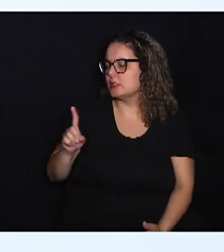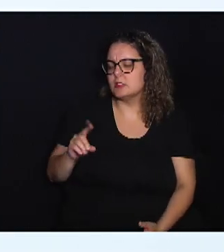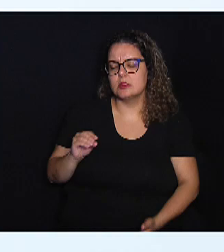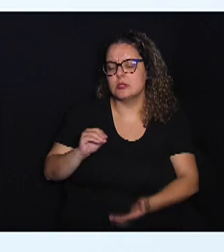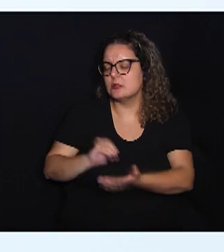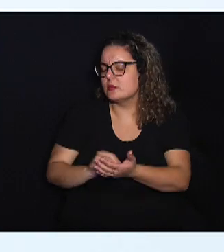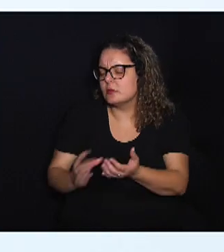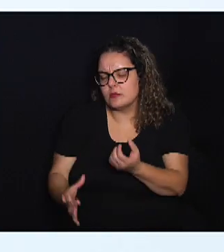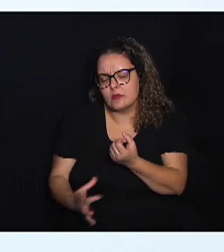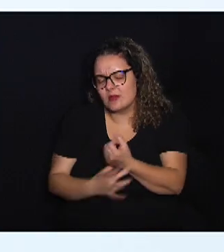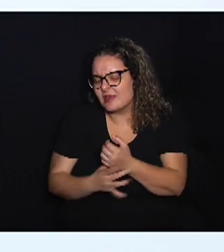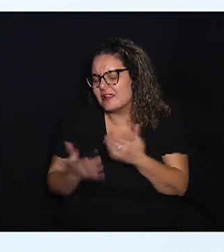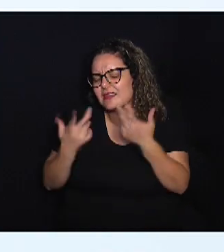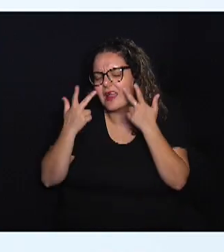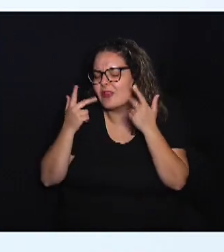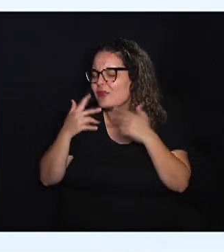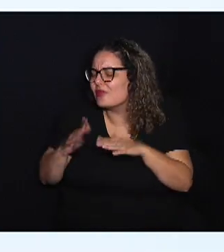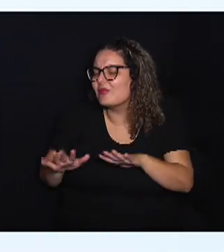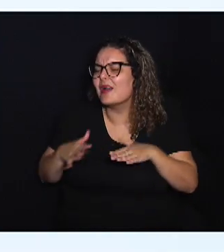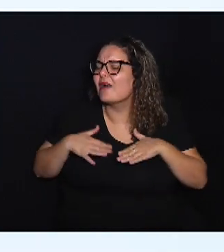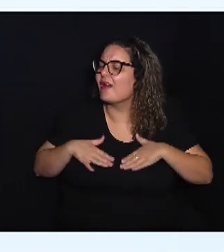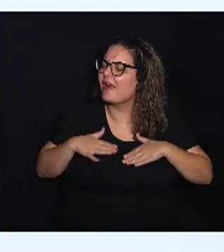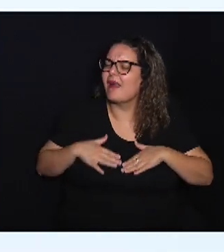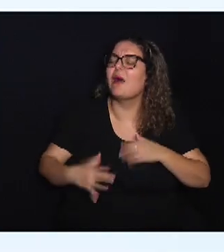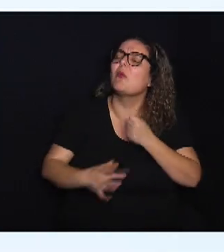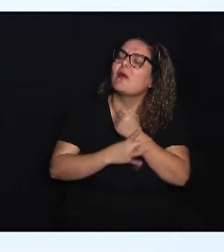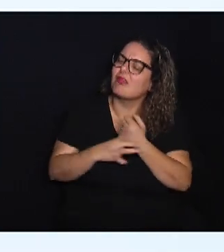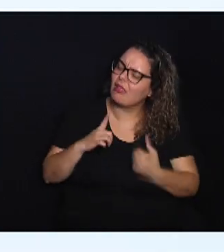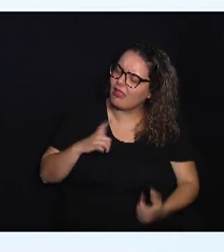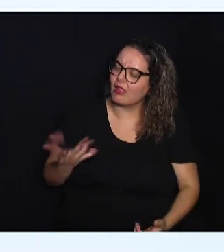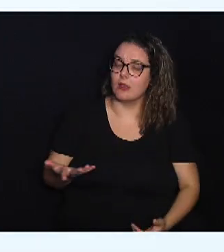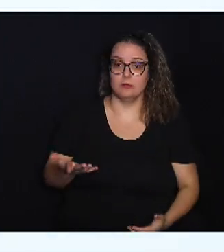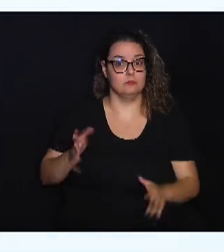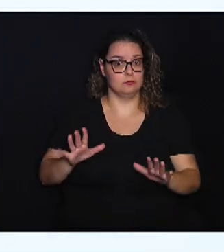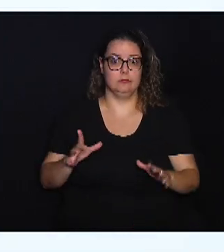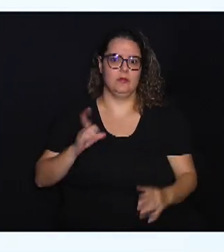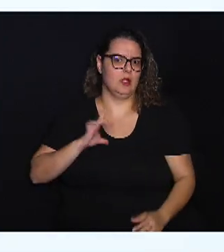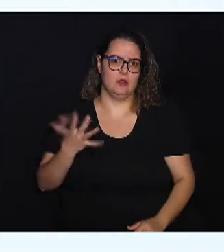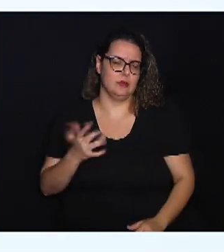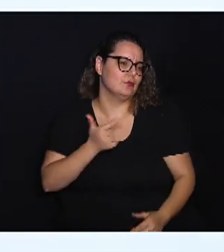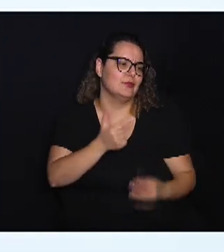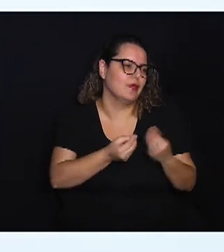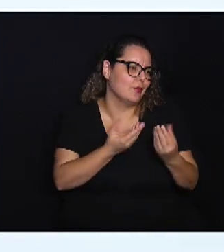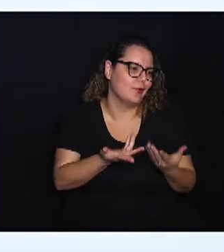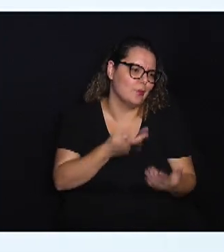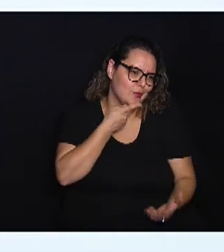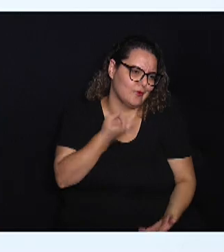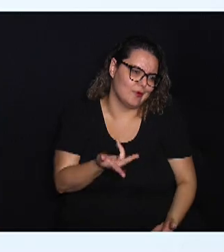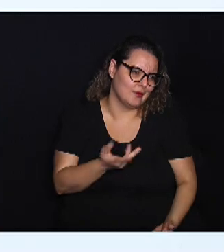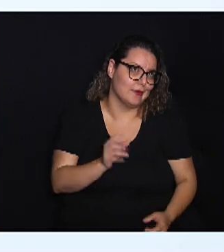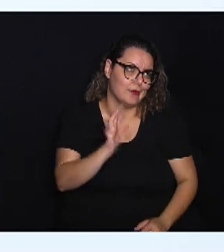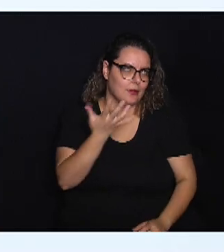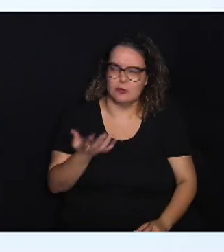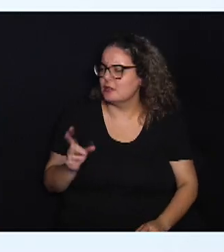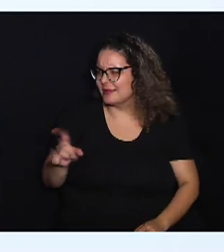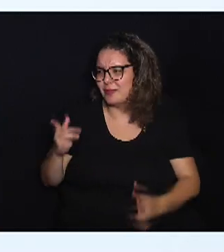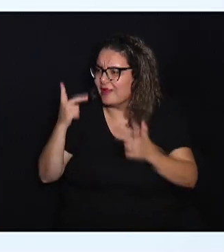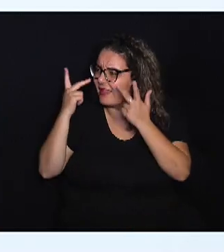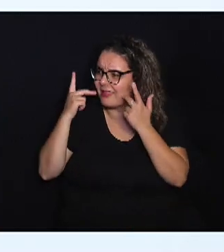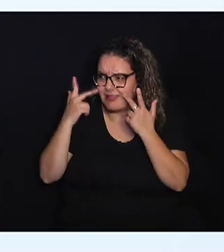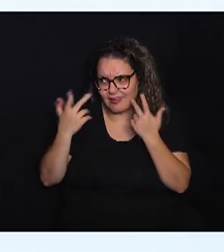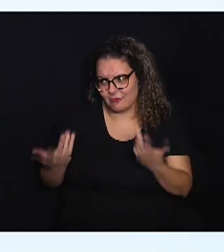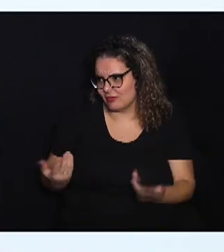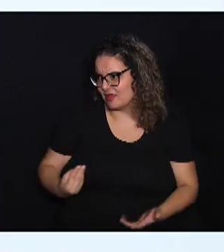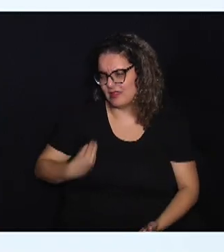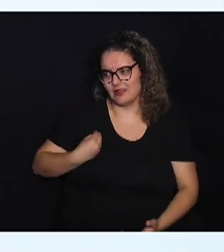ter medo, ele vai ficar inseguro. Então o ponto é, o que fazer com esse sentimento? Ficar, né? Não tem como, é natural, né,